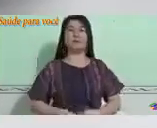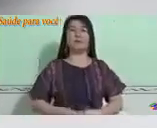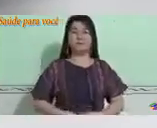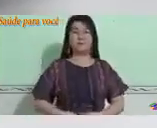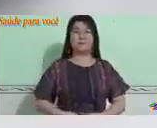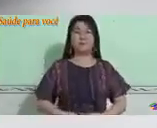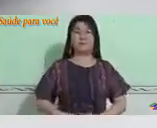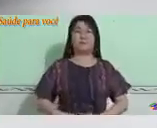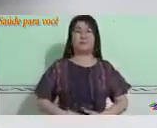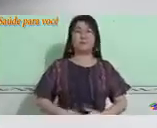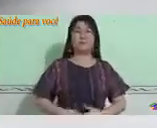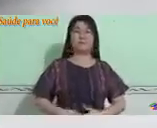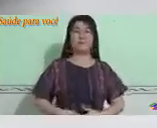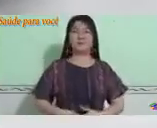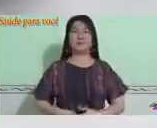meia xícara,